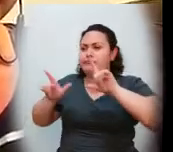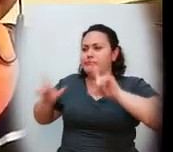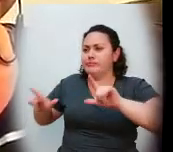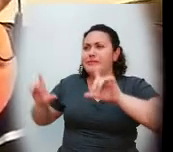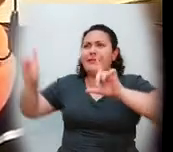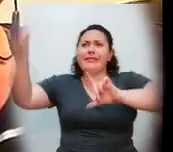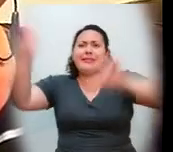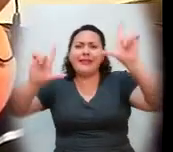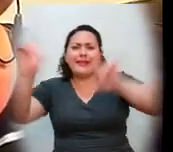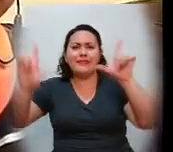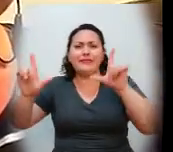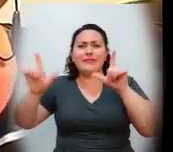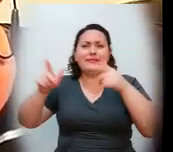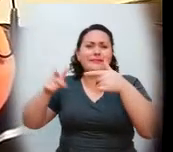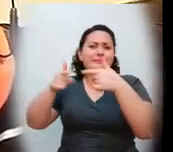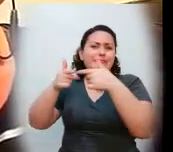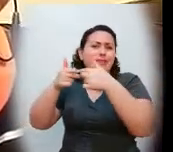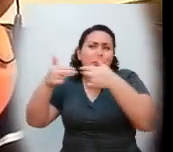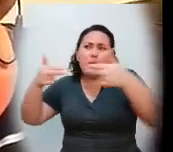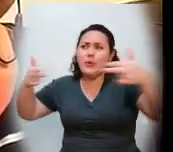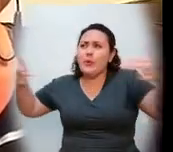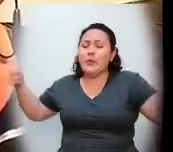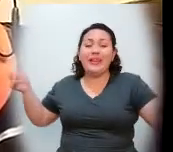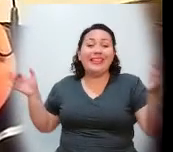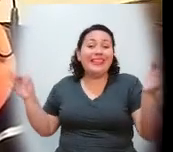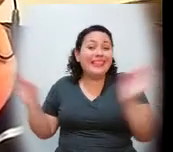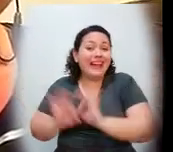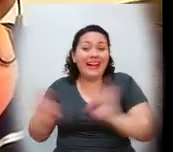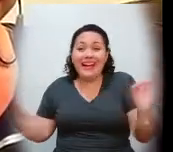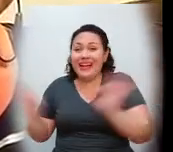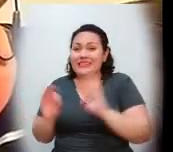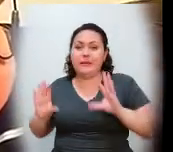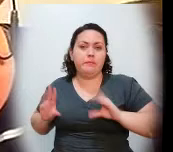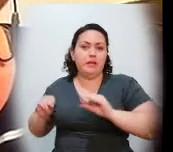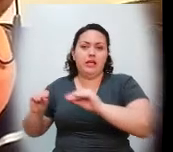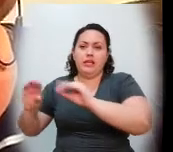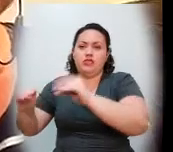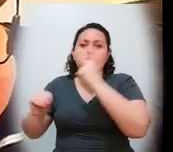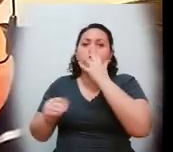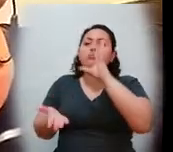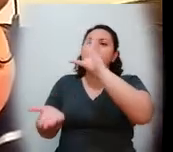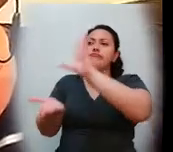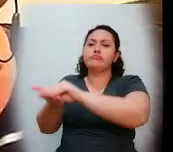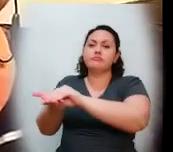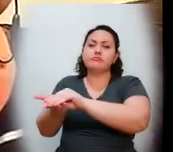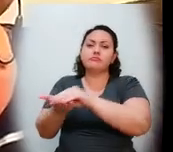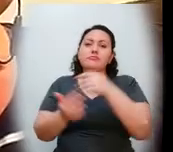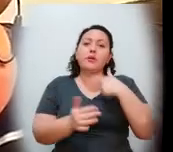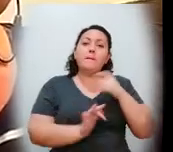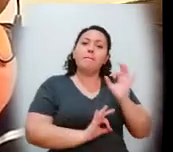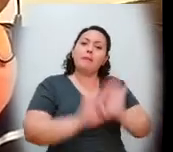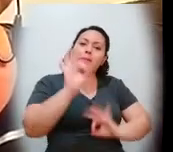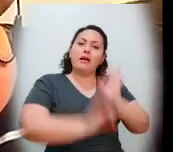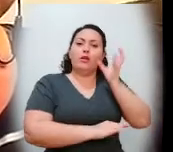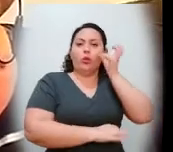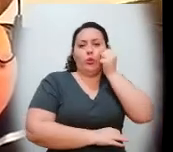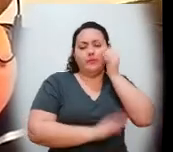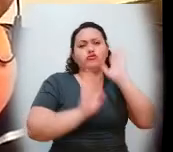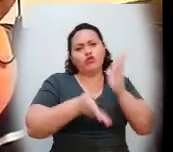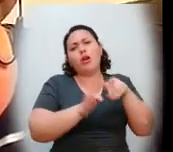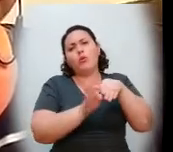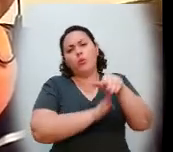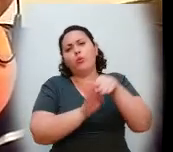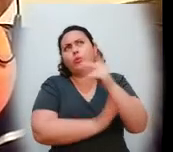né? Seja de televisão, seja de celular, seja de iPad, note. Então, essa é uma das recomendações